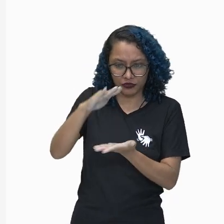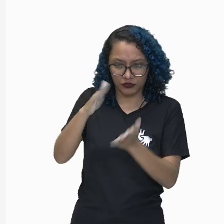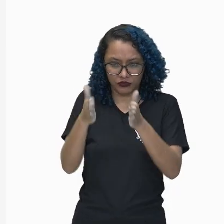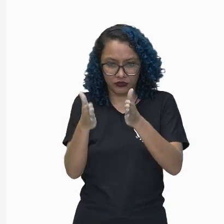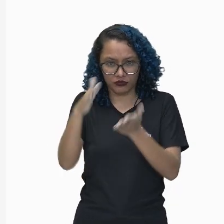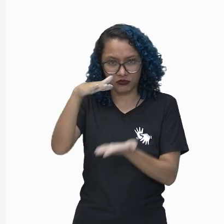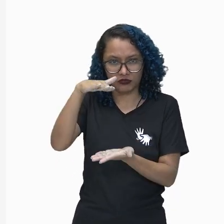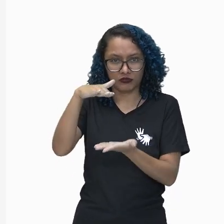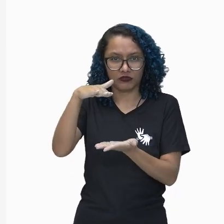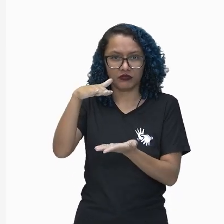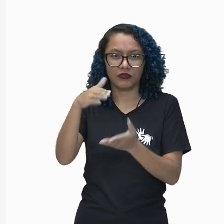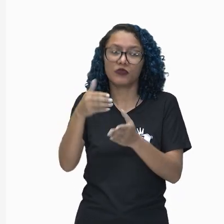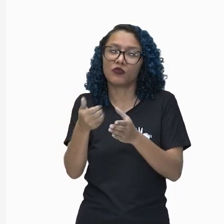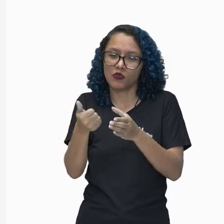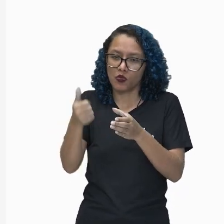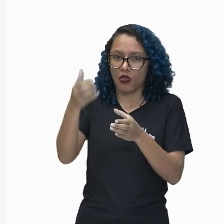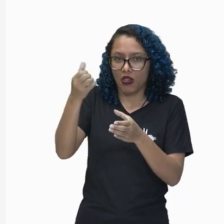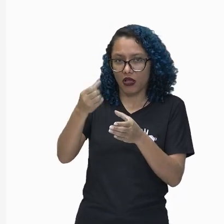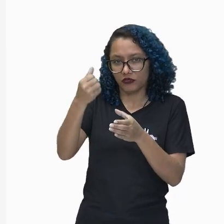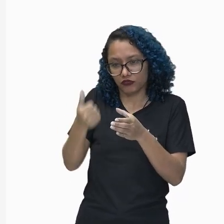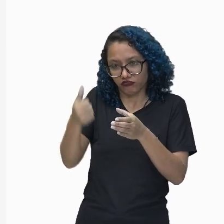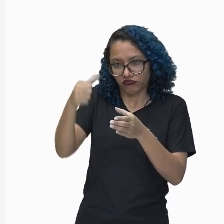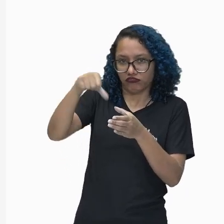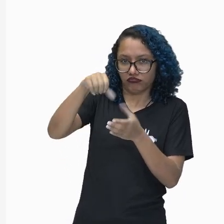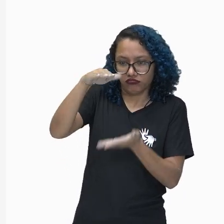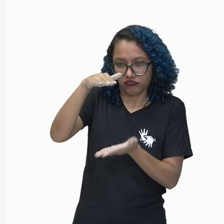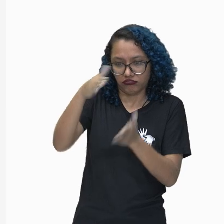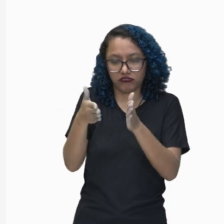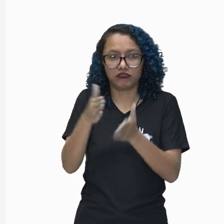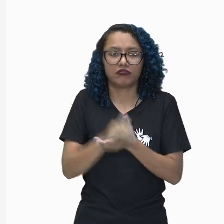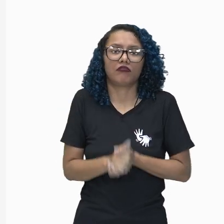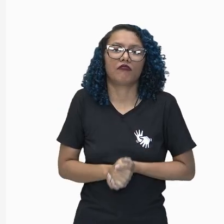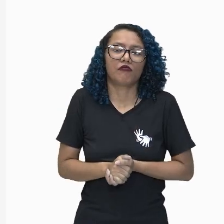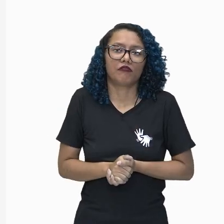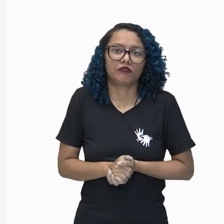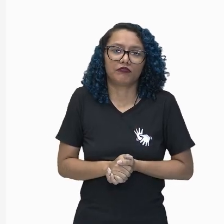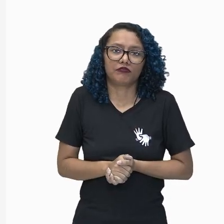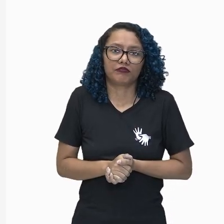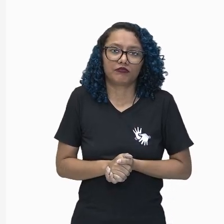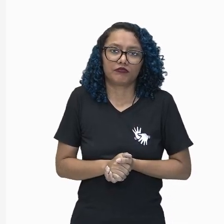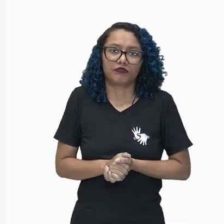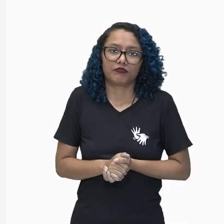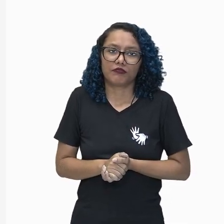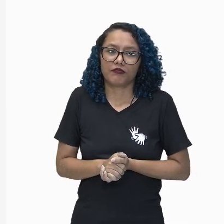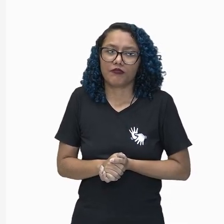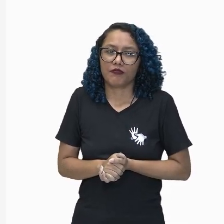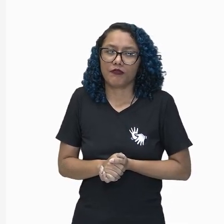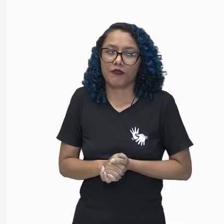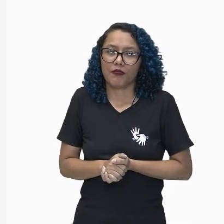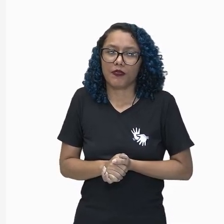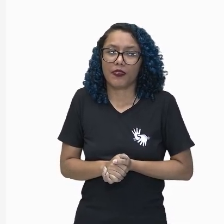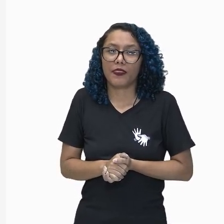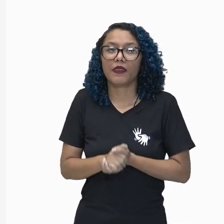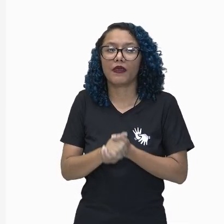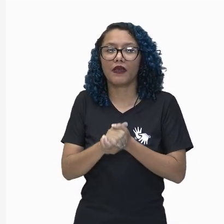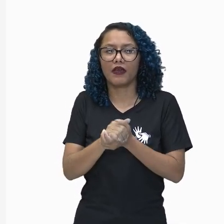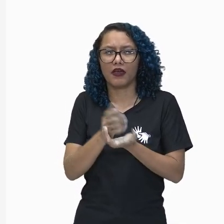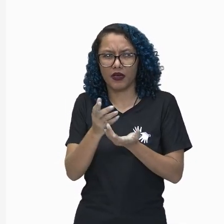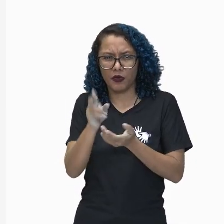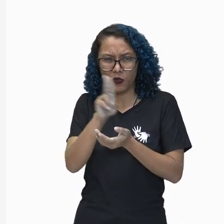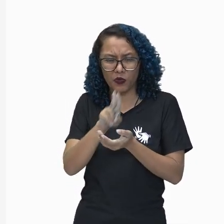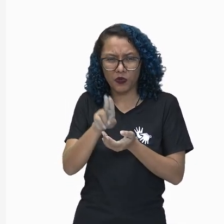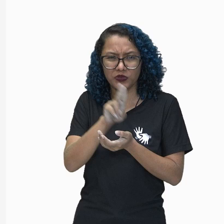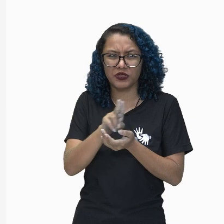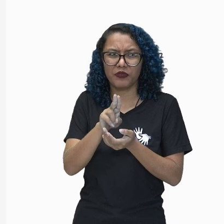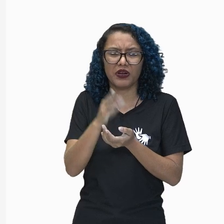na embalagem. Então, um conceito que mede o consumo de água de um bem ou serviço cujo